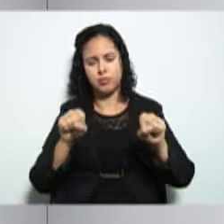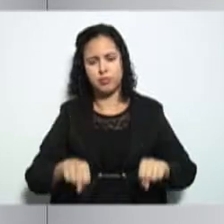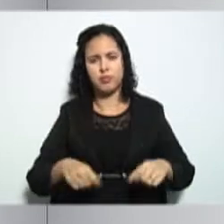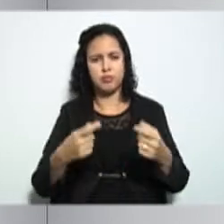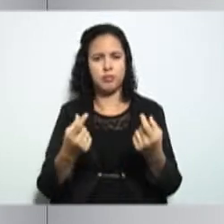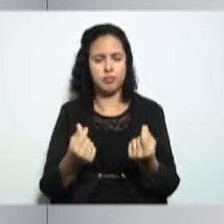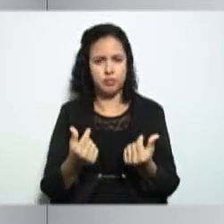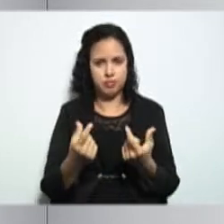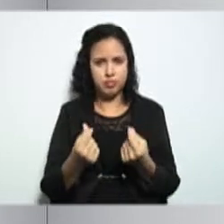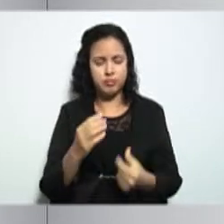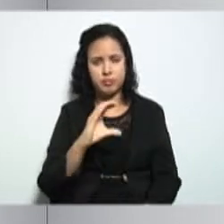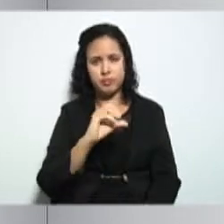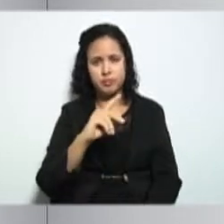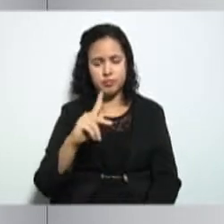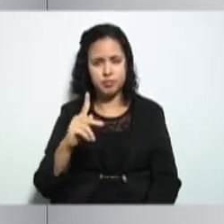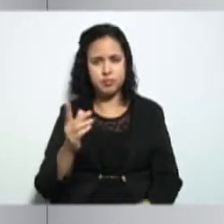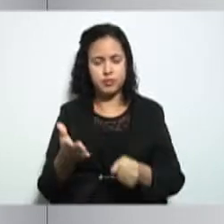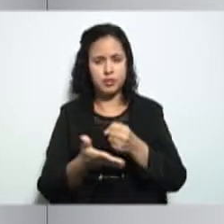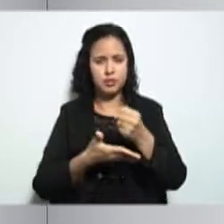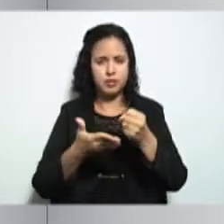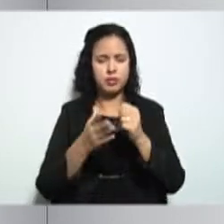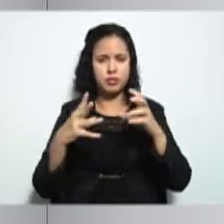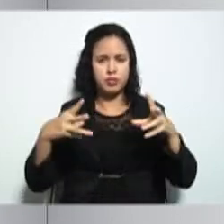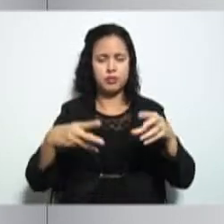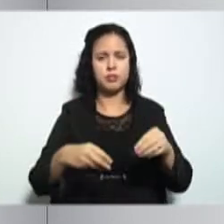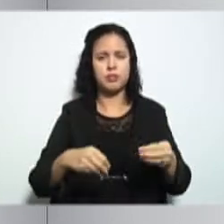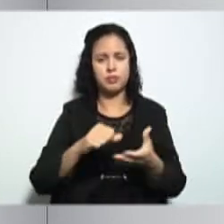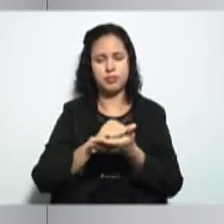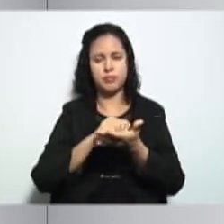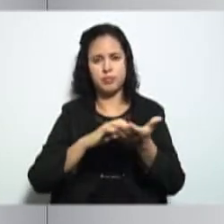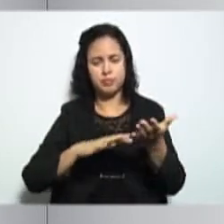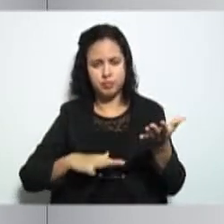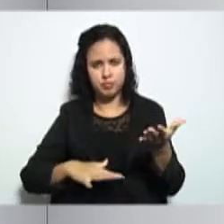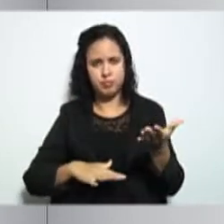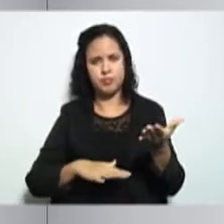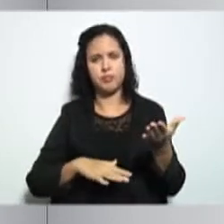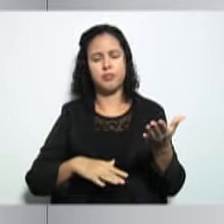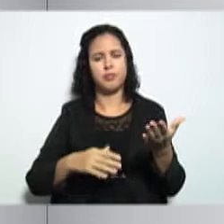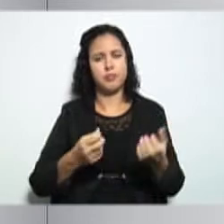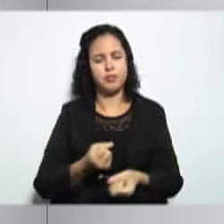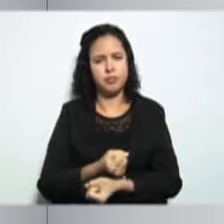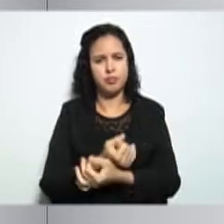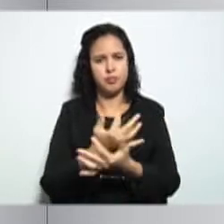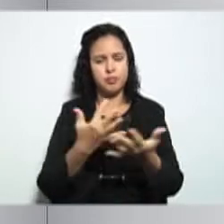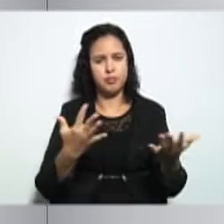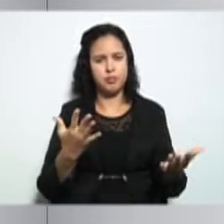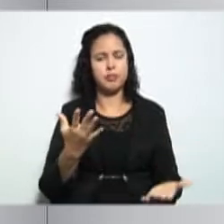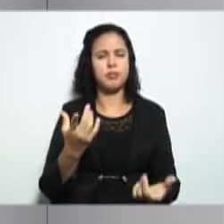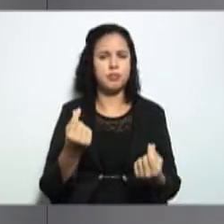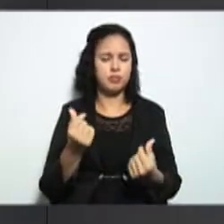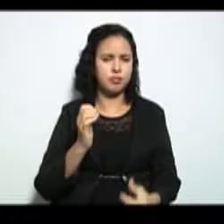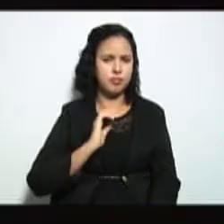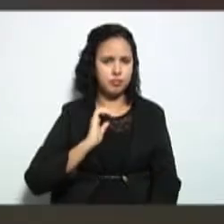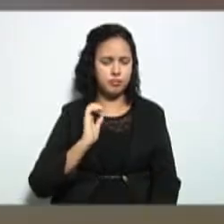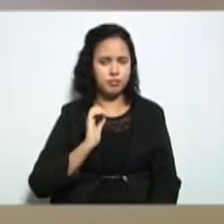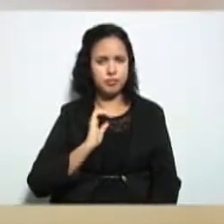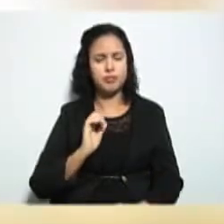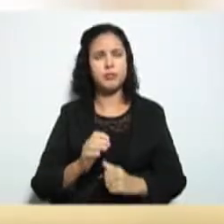das cooperativas a base de todas as atividades de produção e distribuição de riquezas.